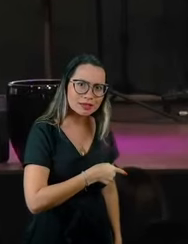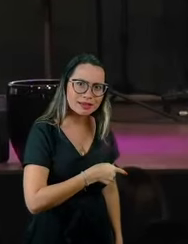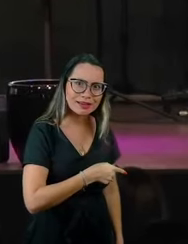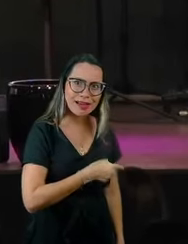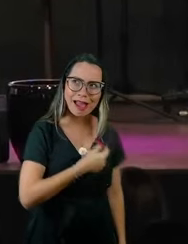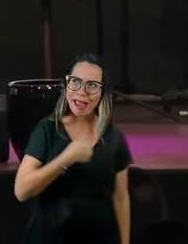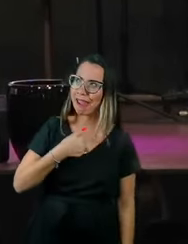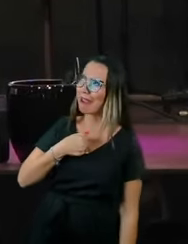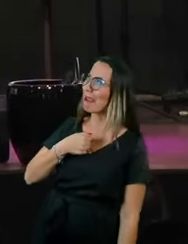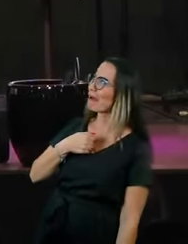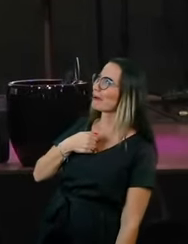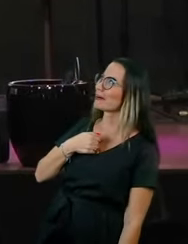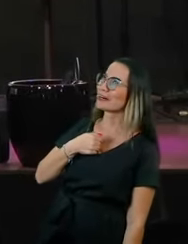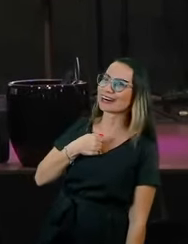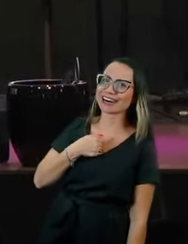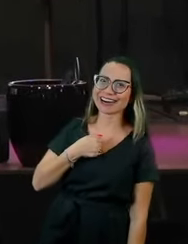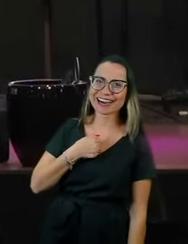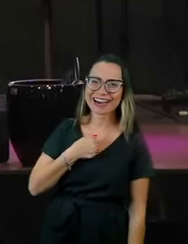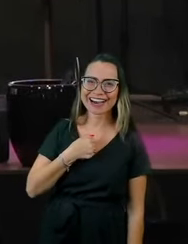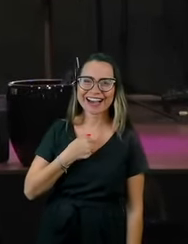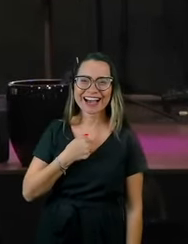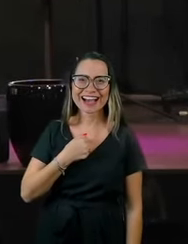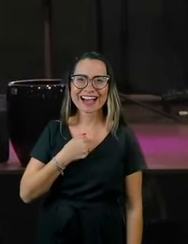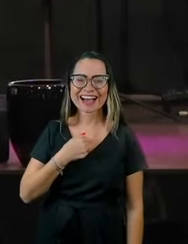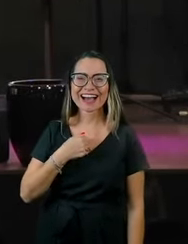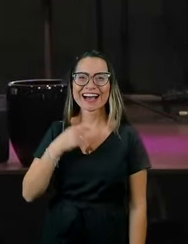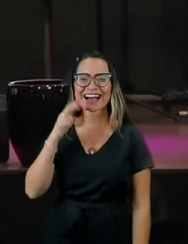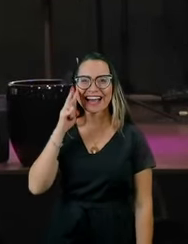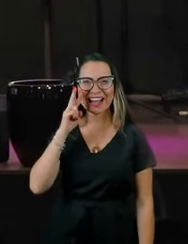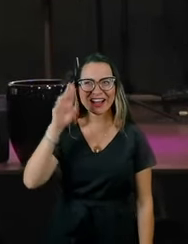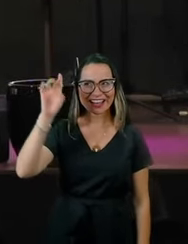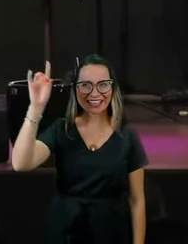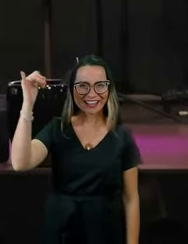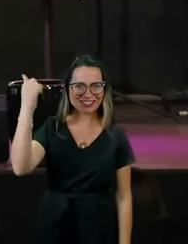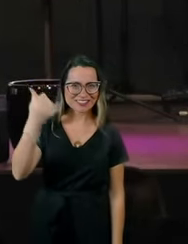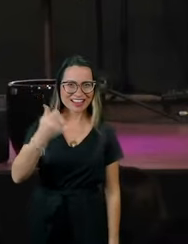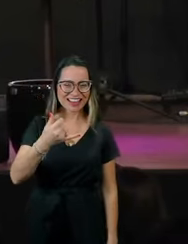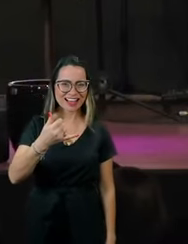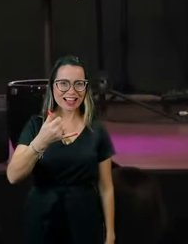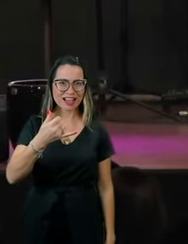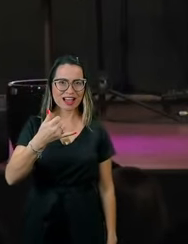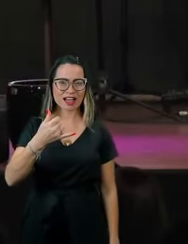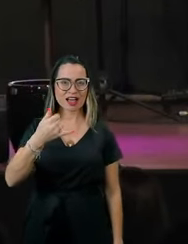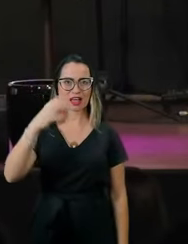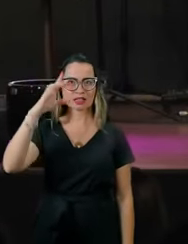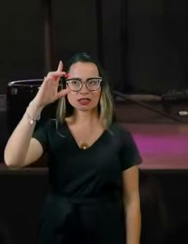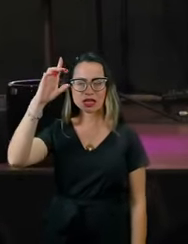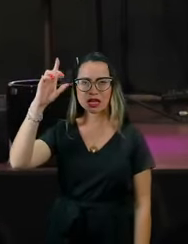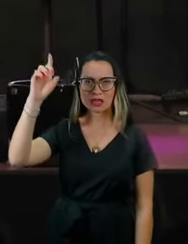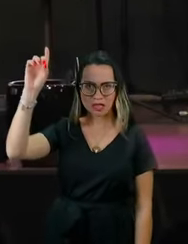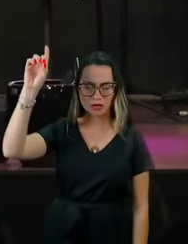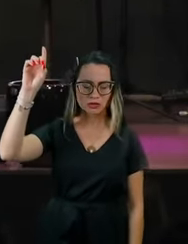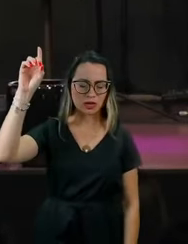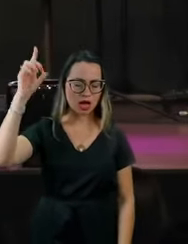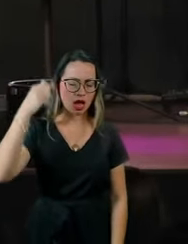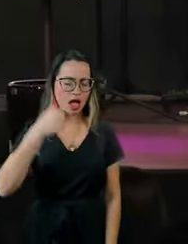E Ele diz assim, e olha o que, que Ele diz. Eu dou a vida eterna e elas nunca morrerão.